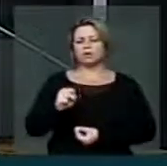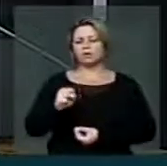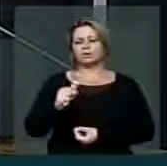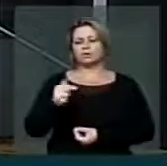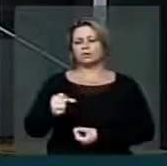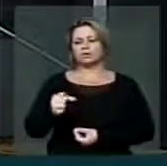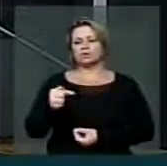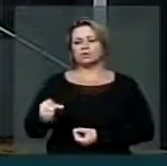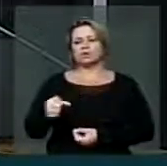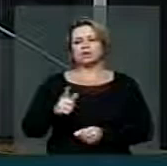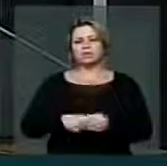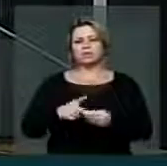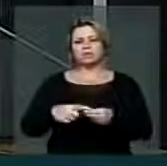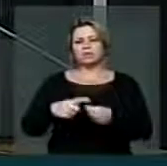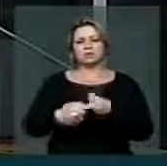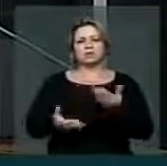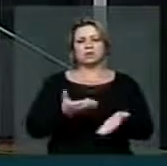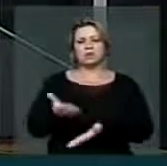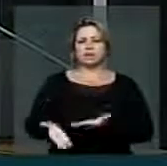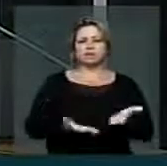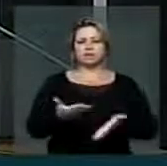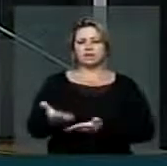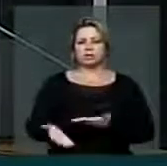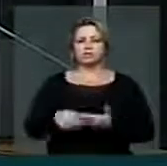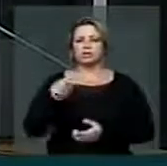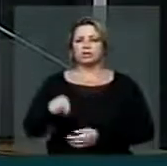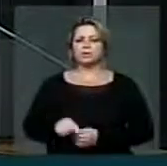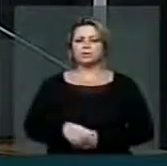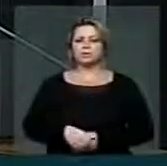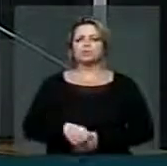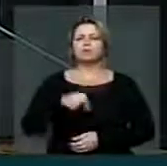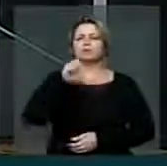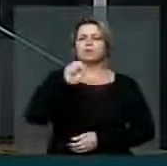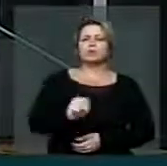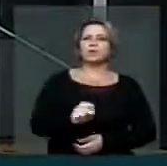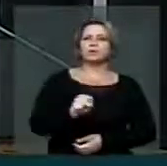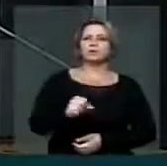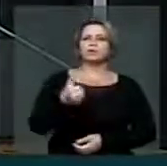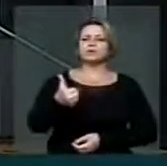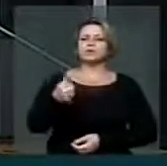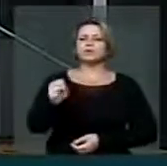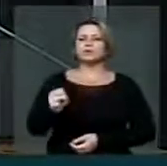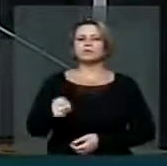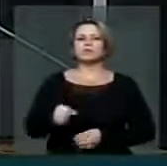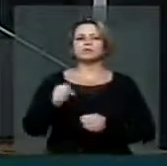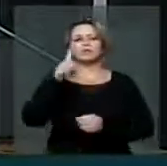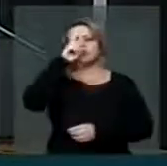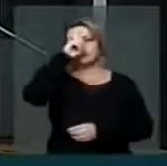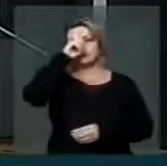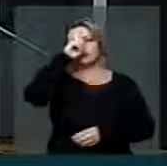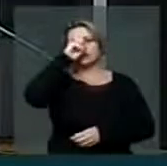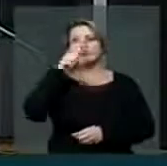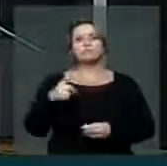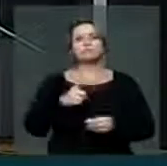877 unidades de pronto atendimento e em 818 hospitais com obras